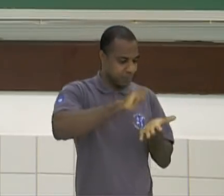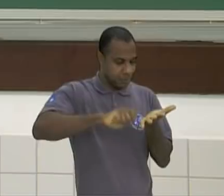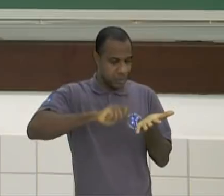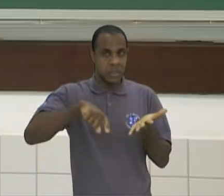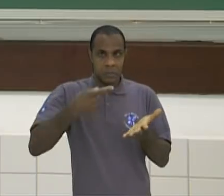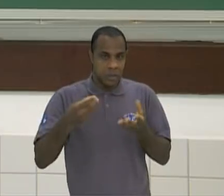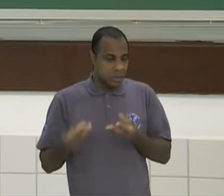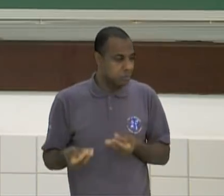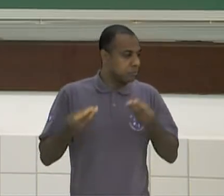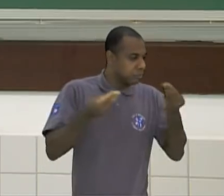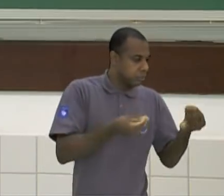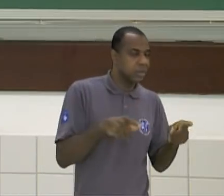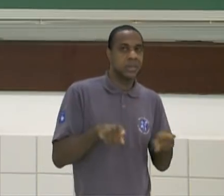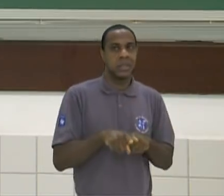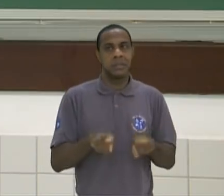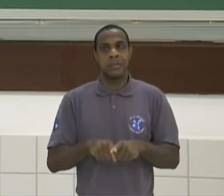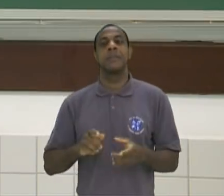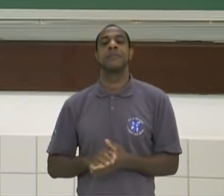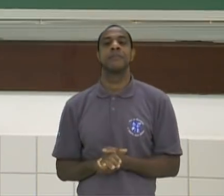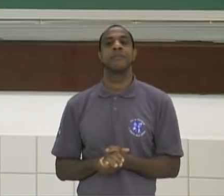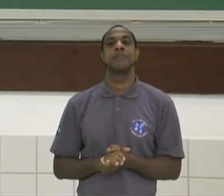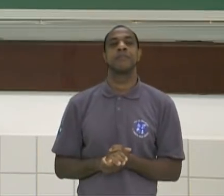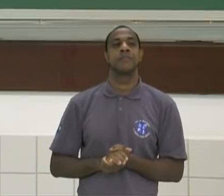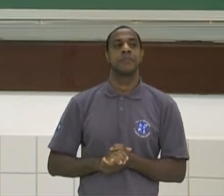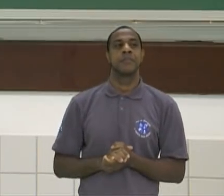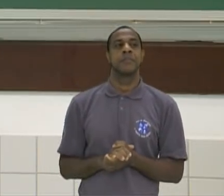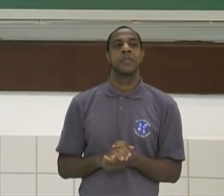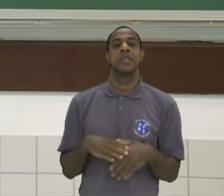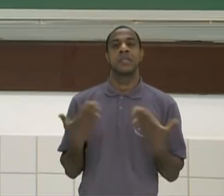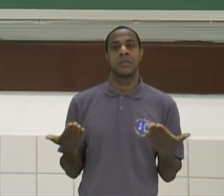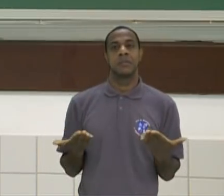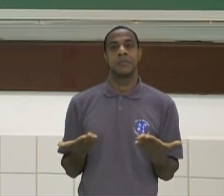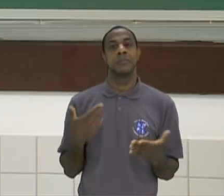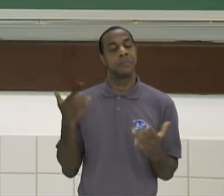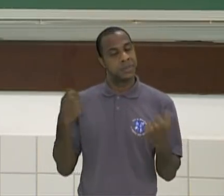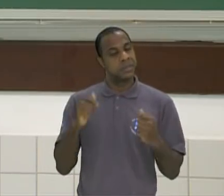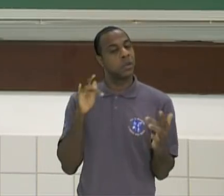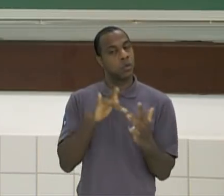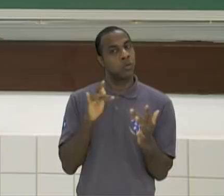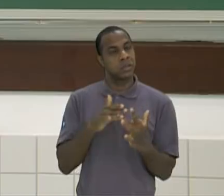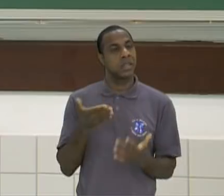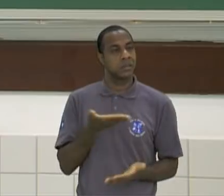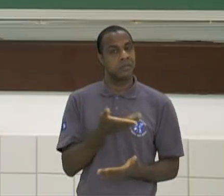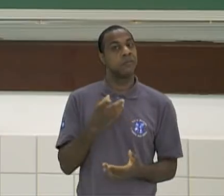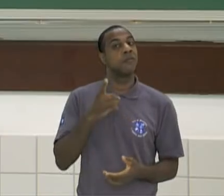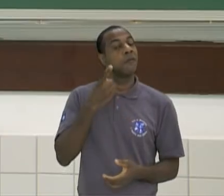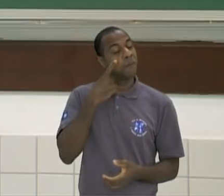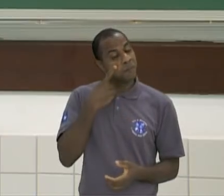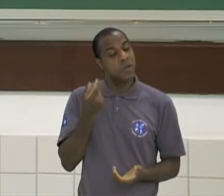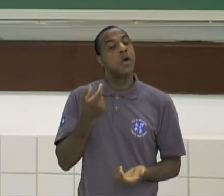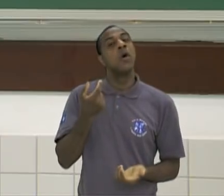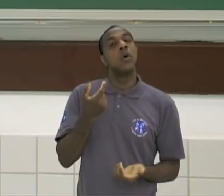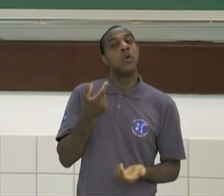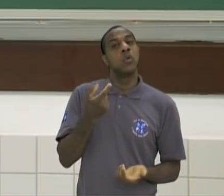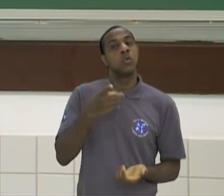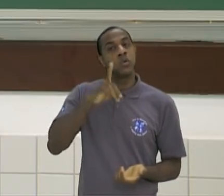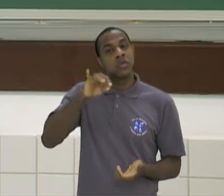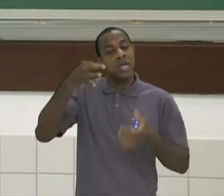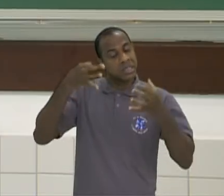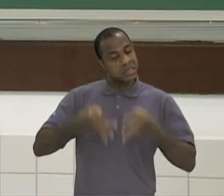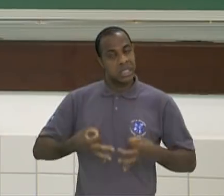para retirar das atividades impressas também, né? Então, entre em contato com a sua escola, vê os dias certinhos para estar indo até a